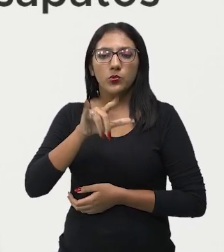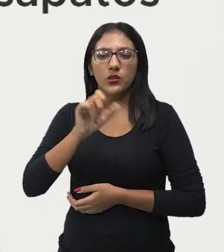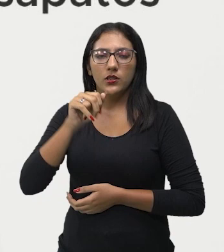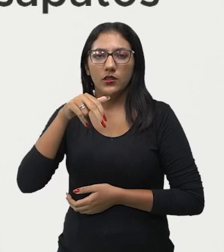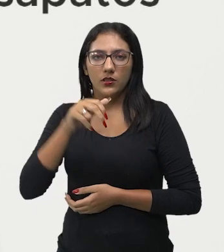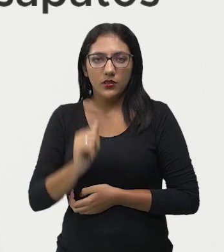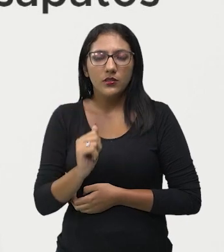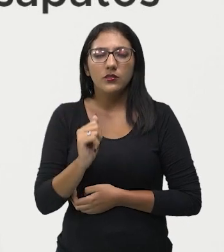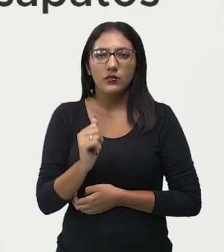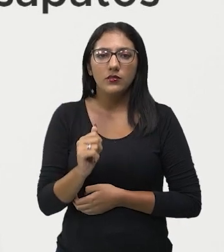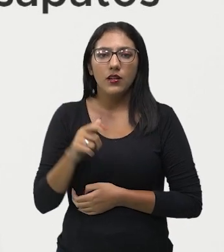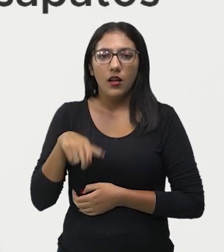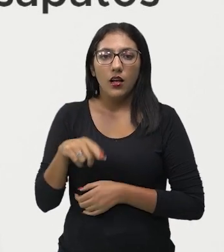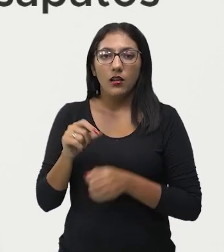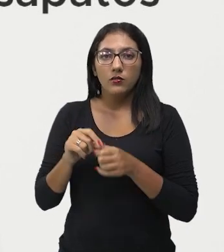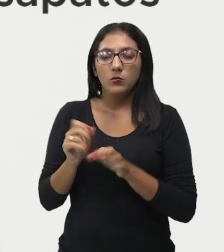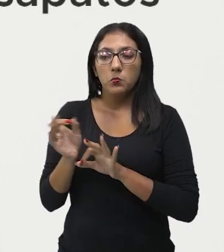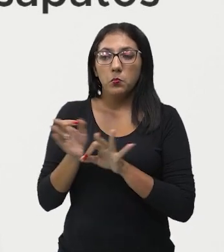pesquisa